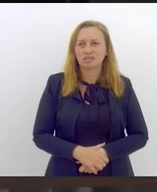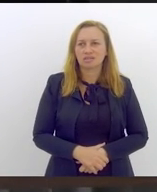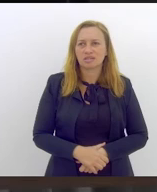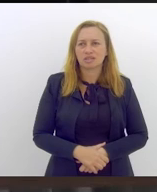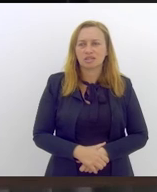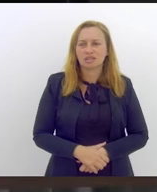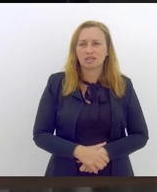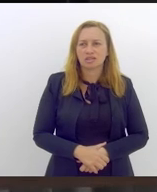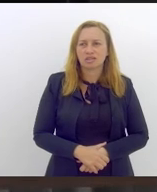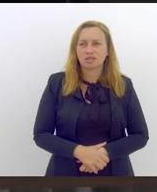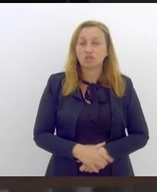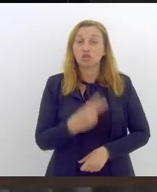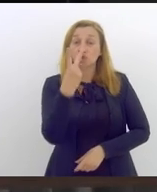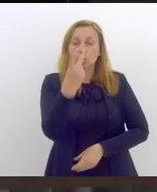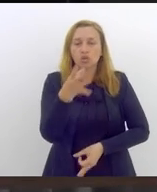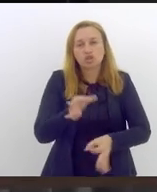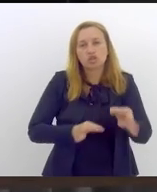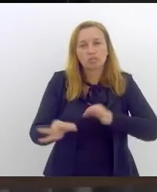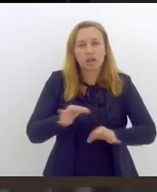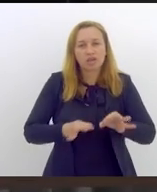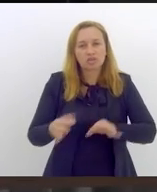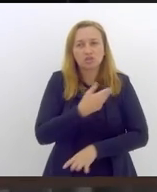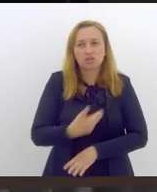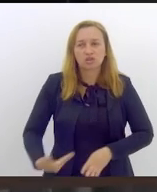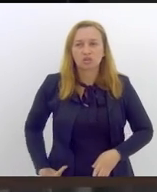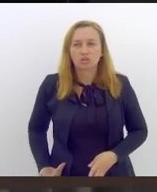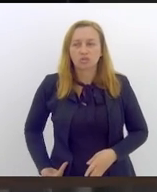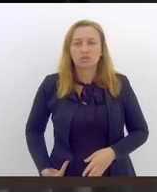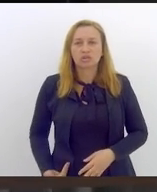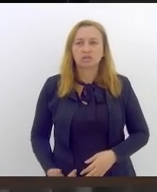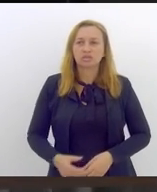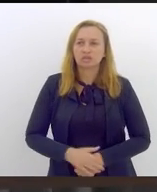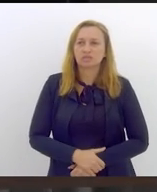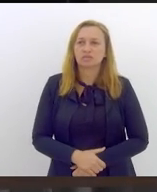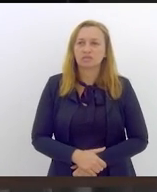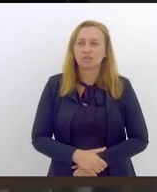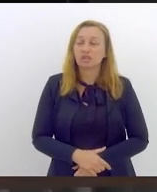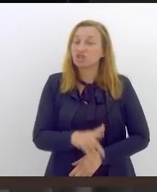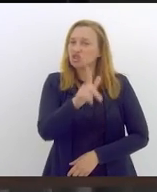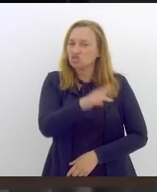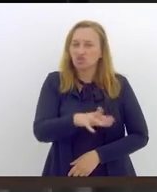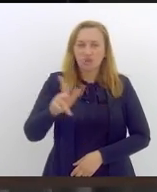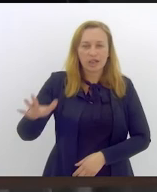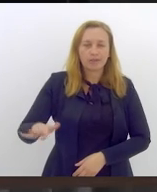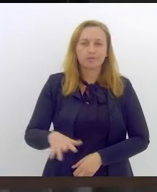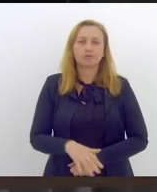são dois planos de governo absolutamente diferente